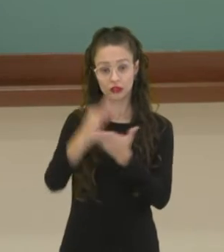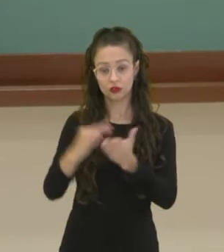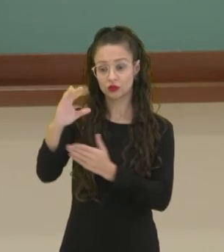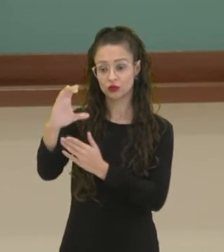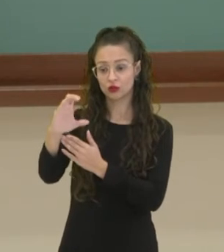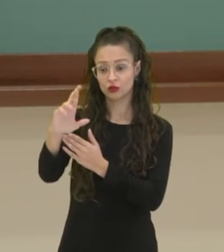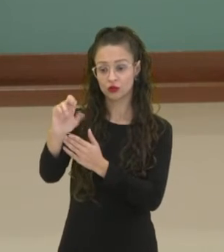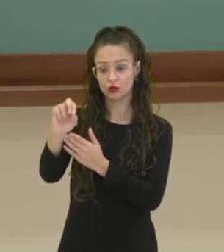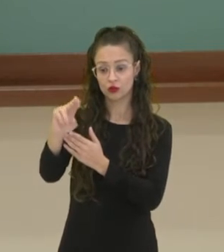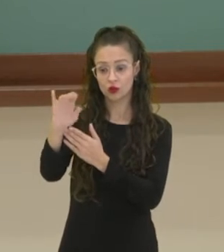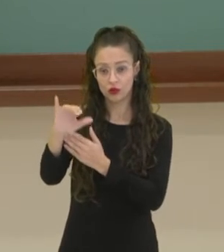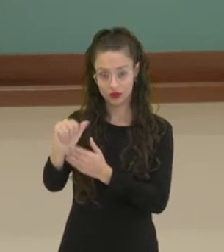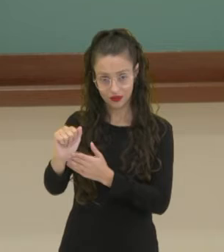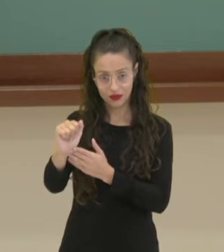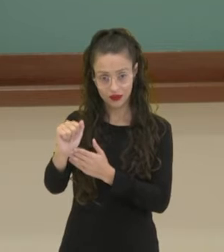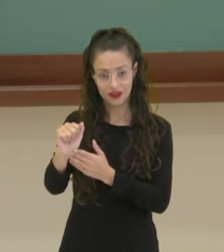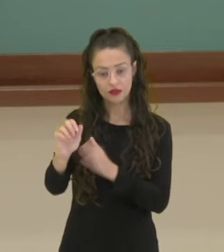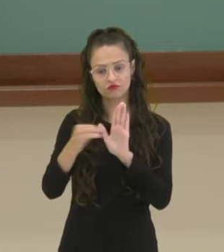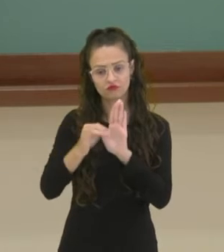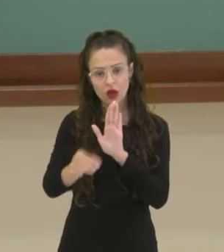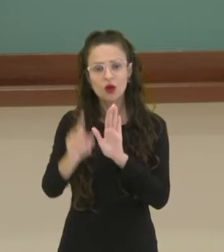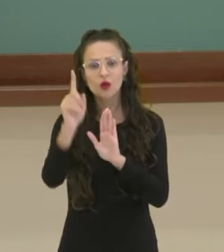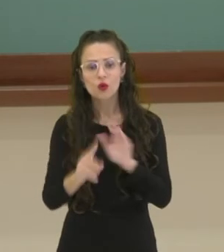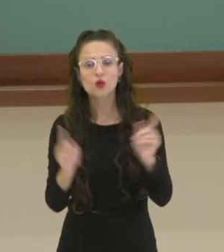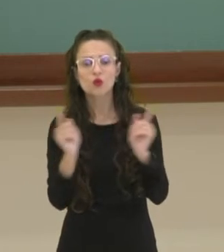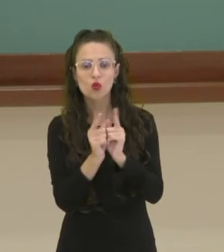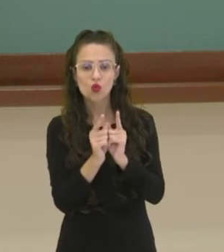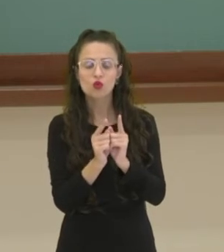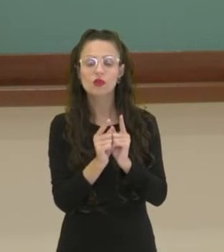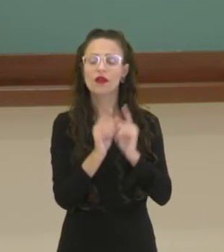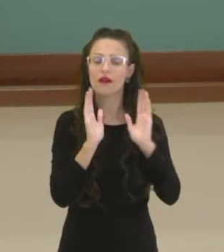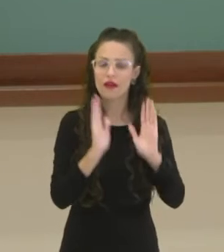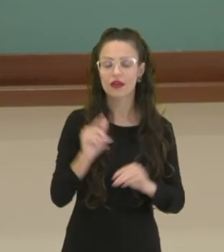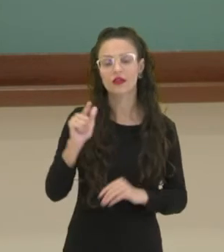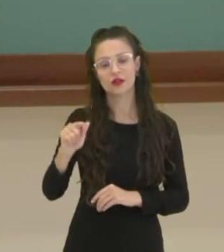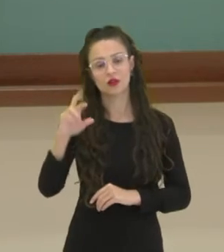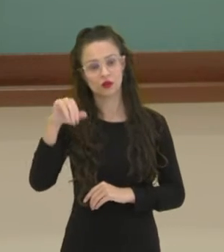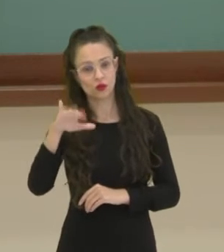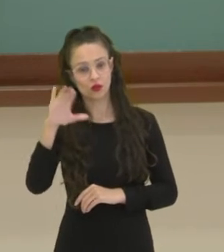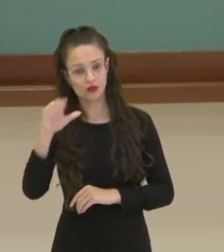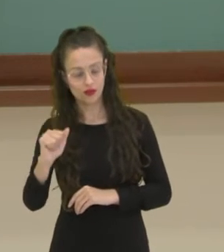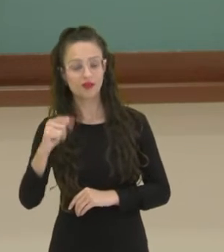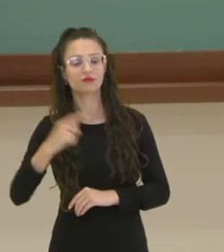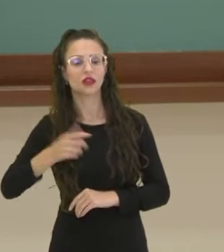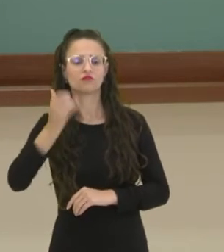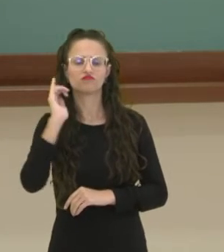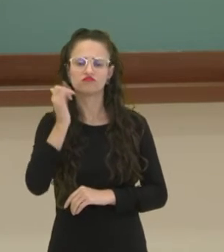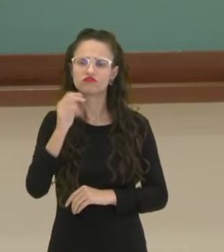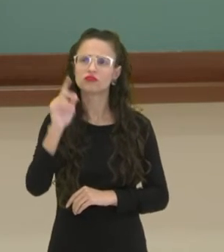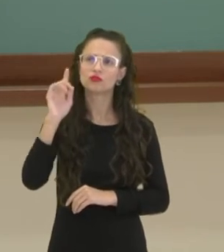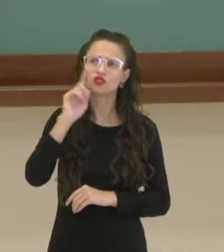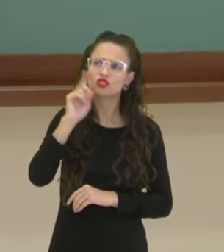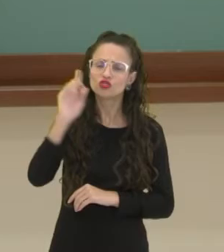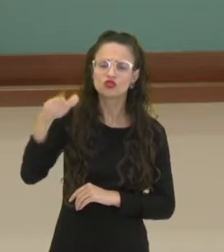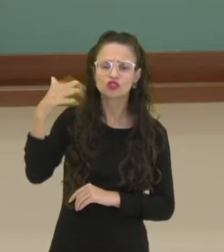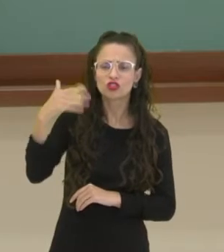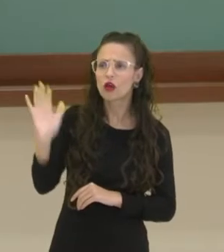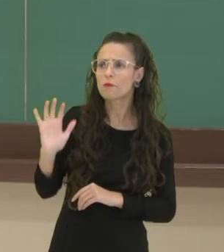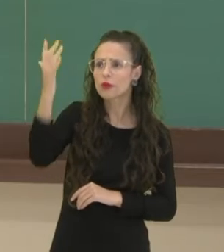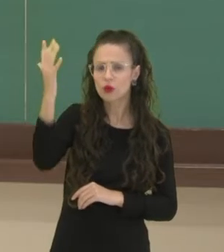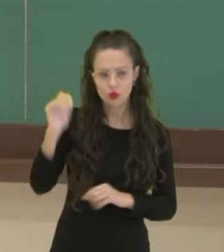entre conto e crônica, o que é? Na crônica, há um relato de um fato do cotidiano. E